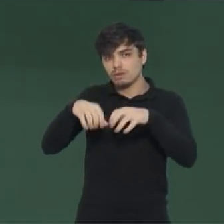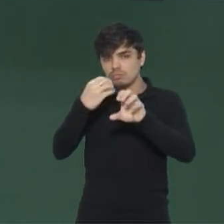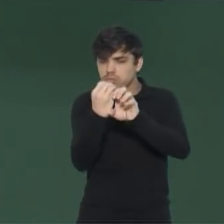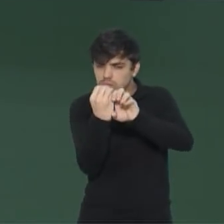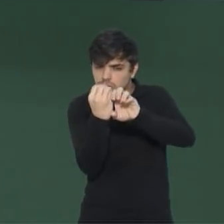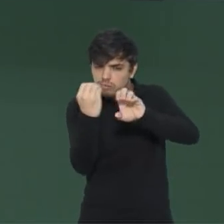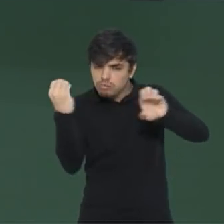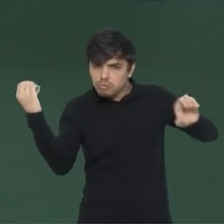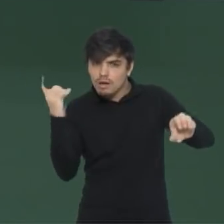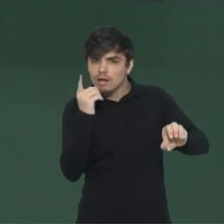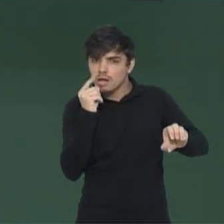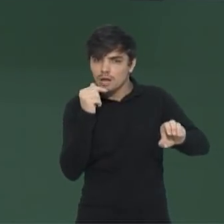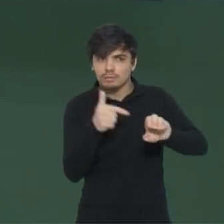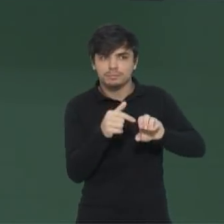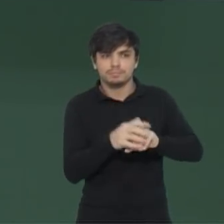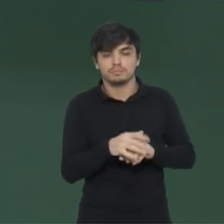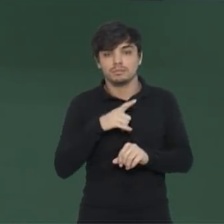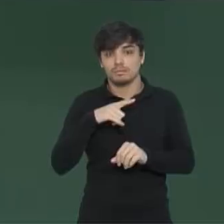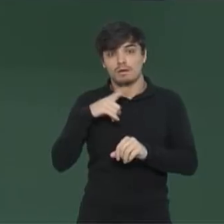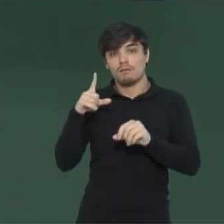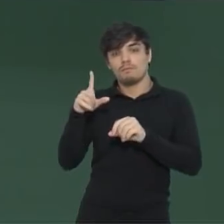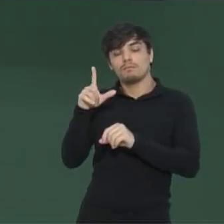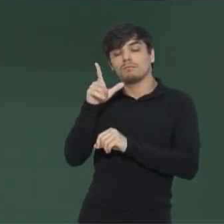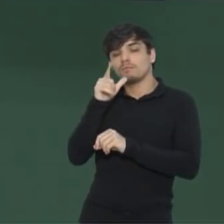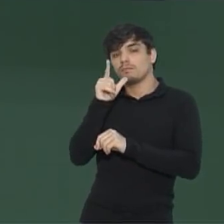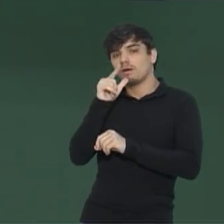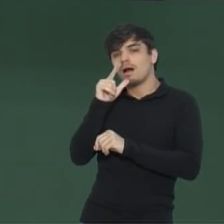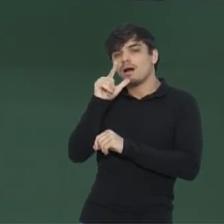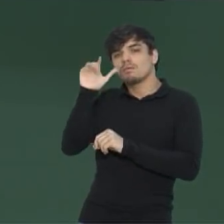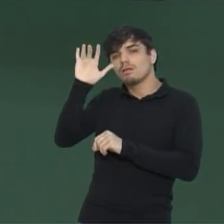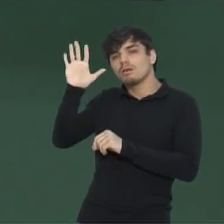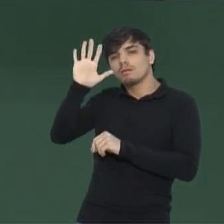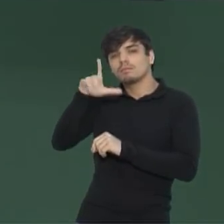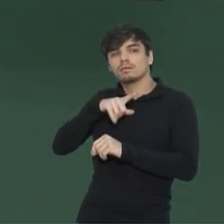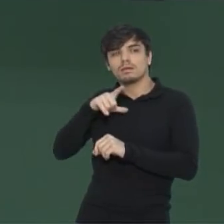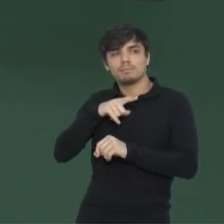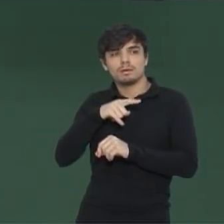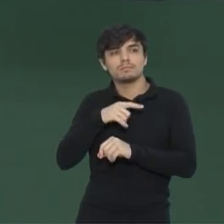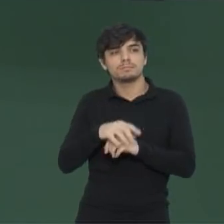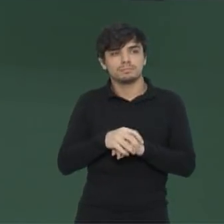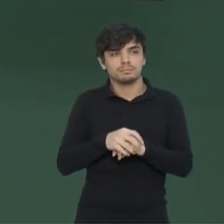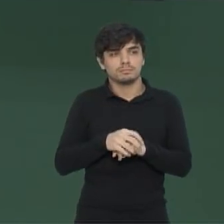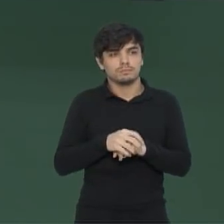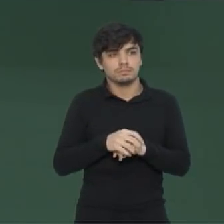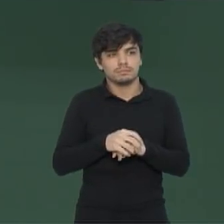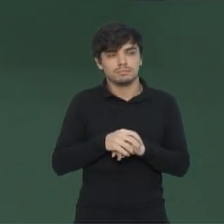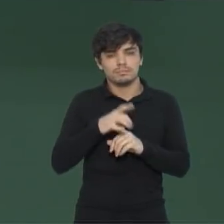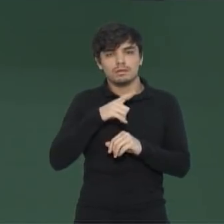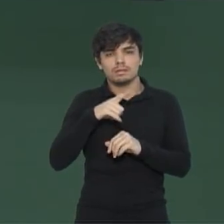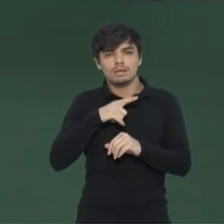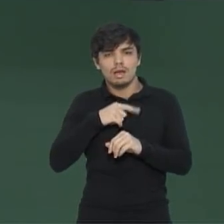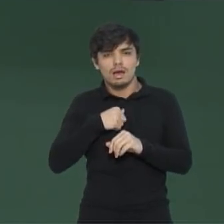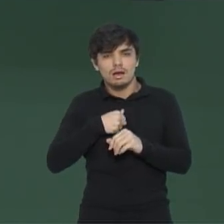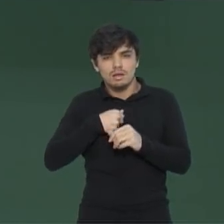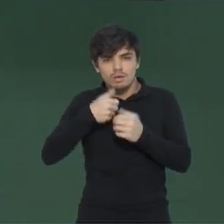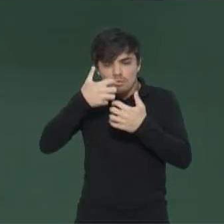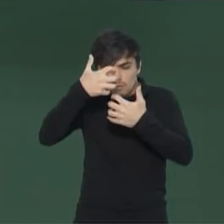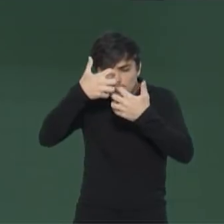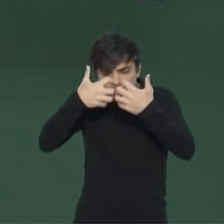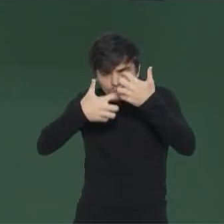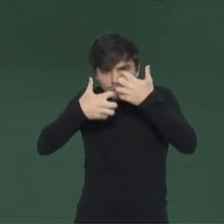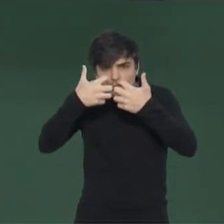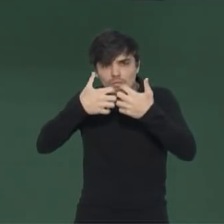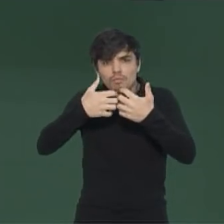aqui a fonte da água, as câmaras, o tanque de sedimentação para que a sujeira fosse para o